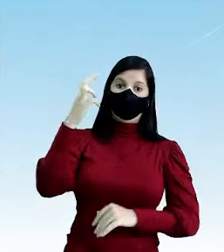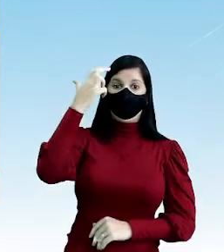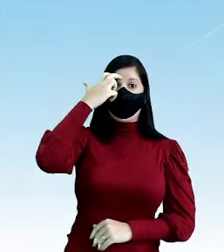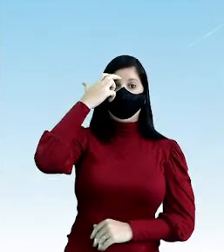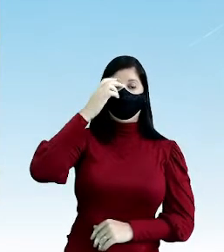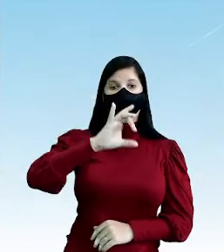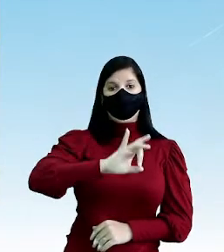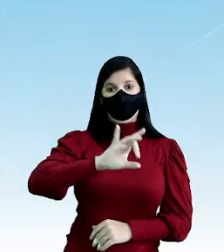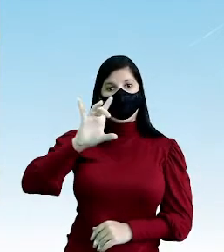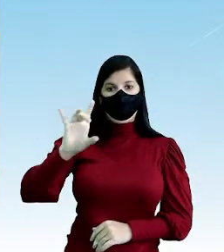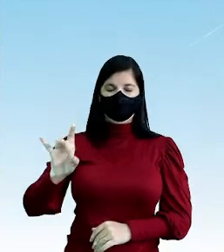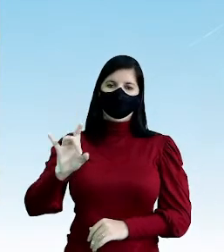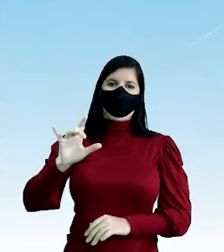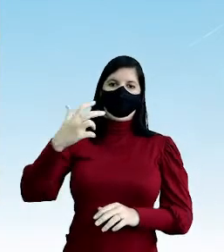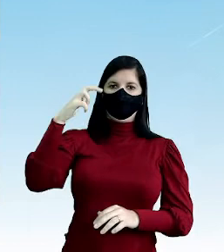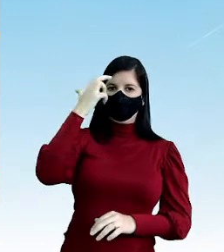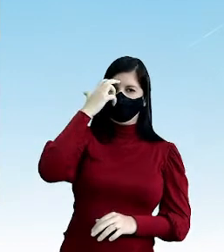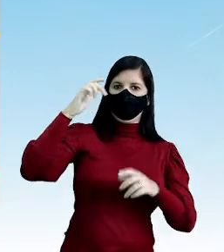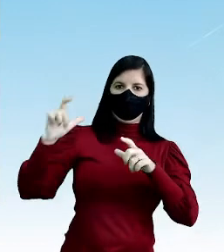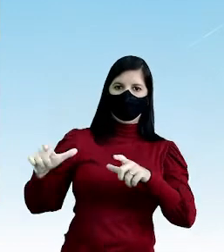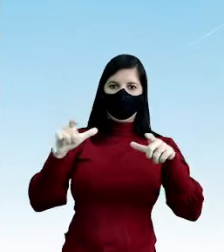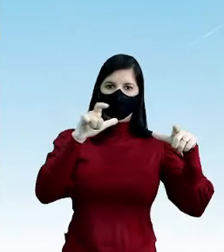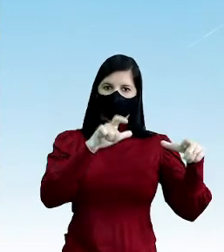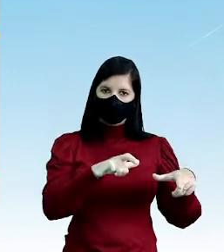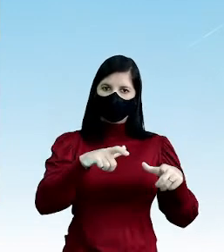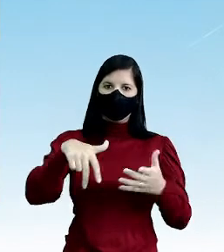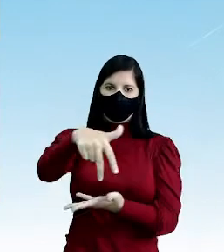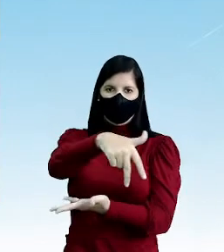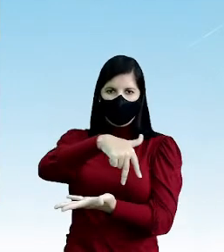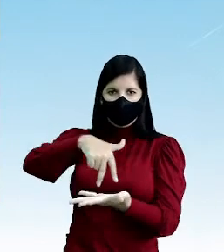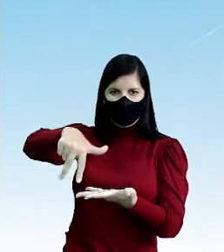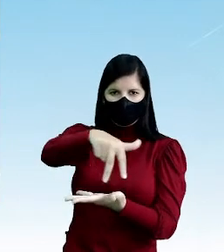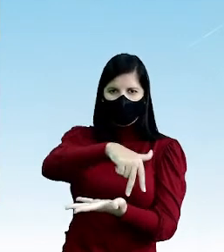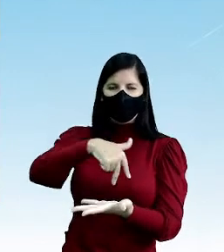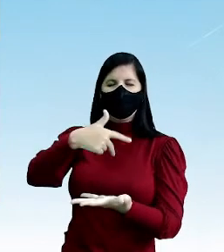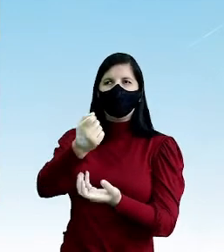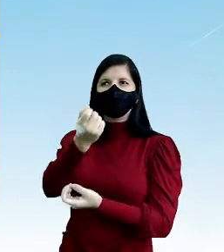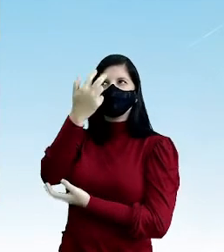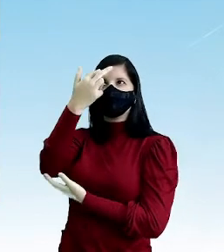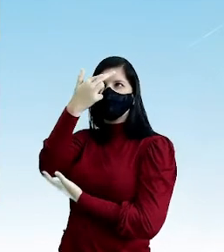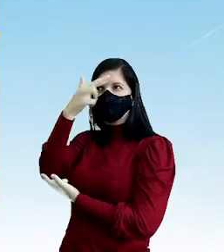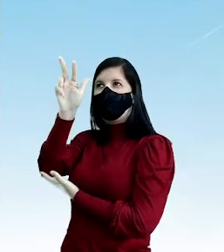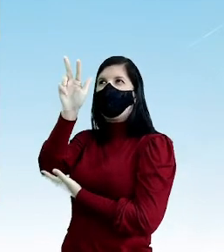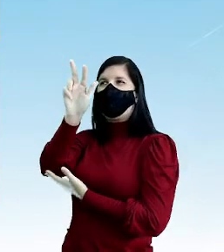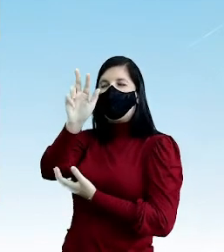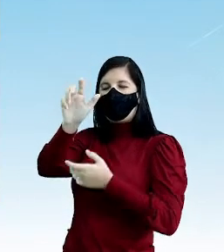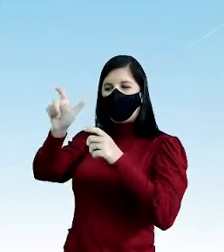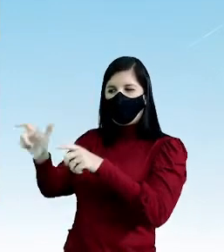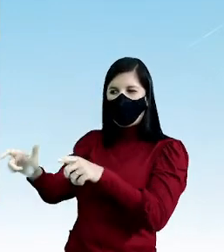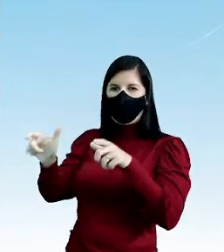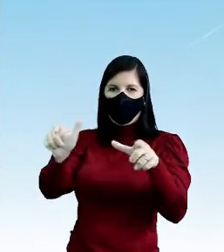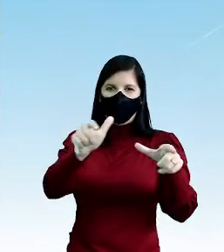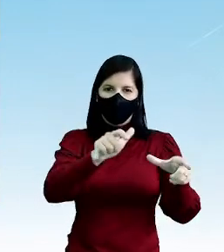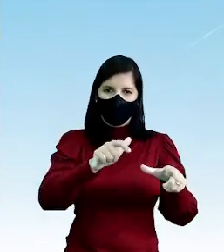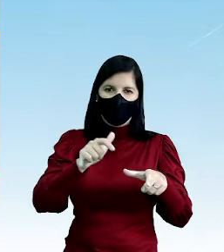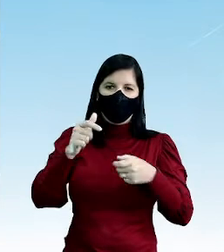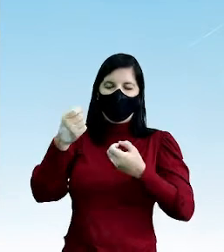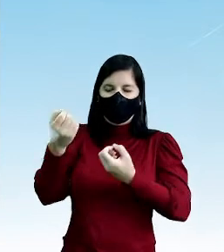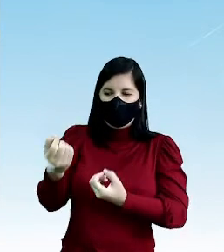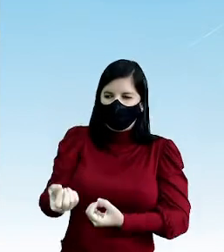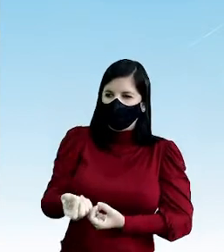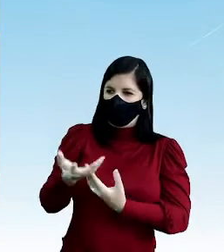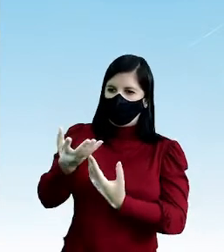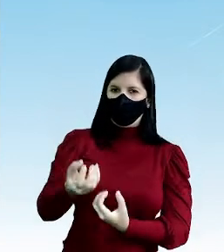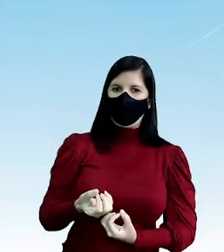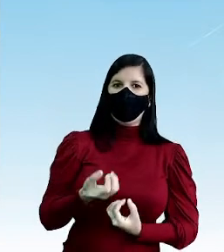de cada lugar, Então, a dança também ela vai contar um pouquinho da história de cada região, Então, vai ser influenciada